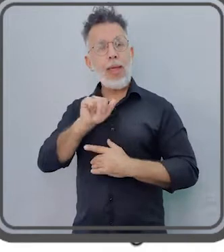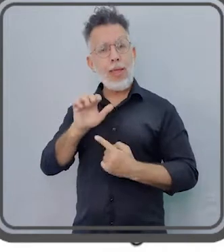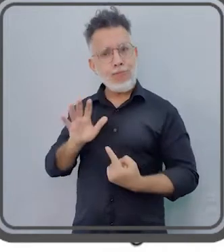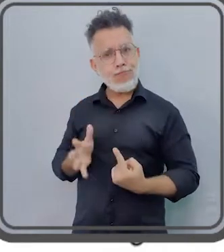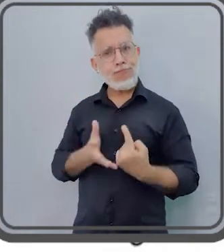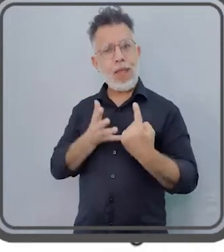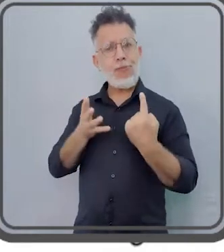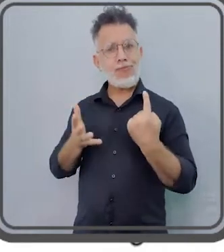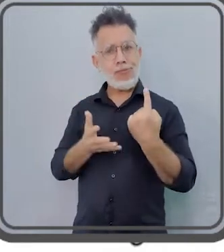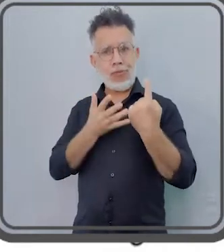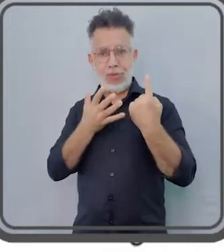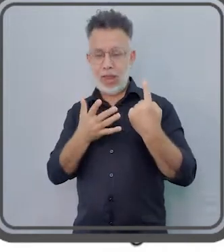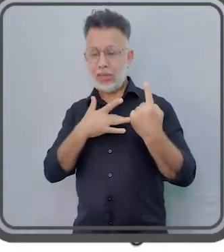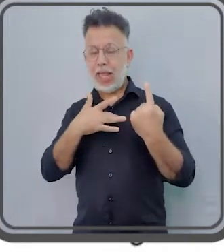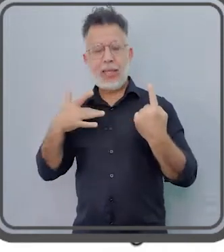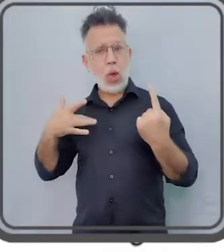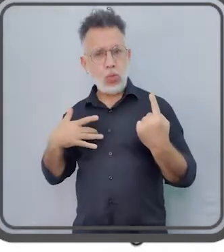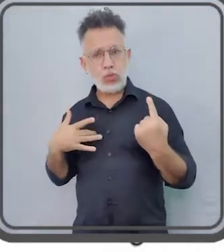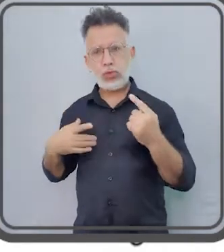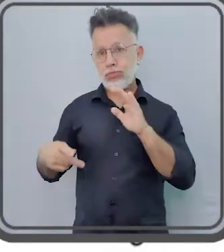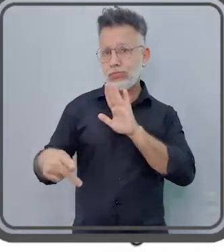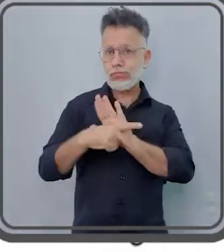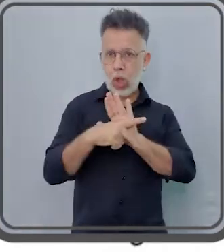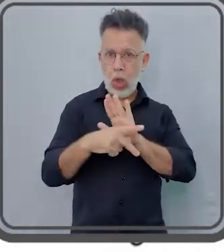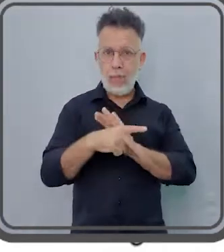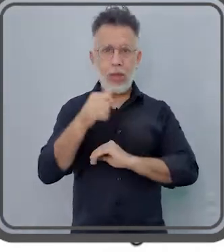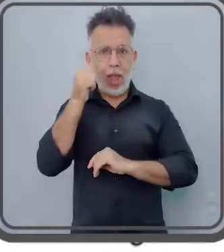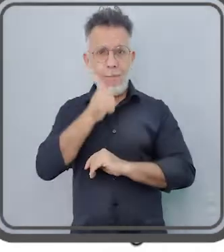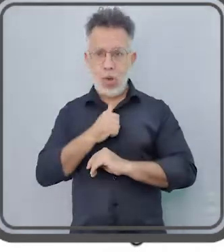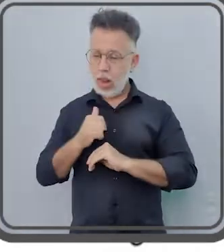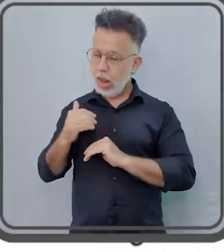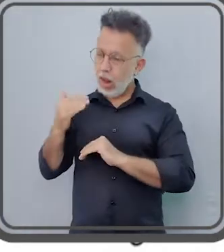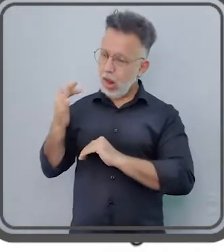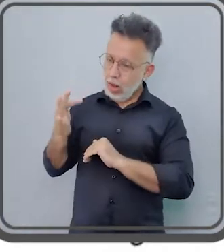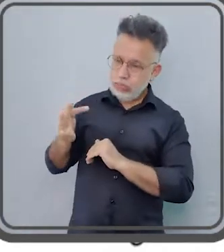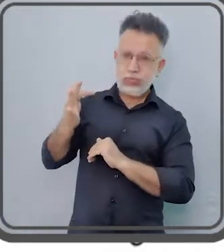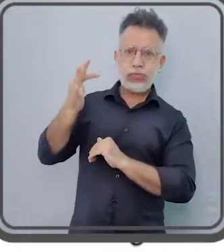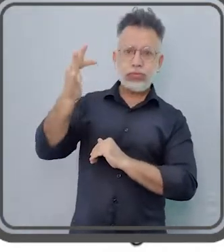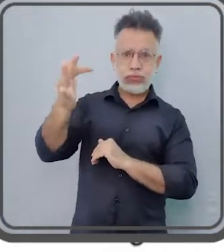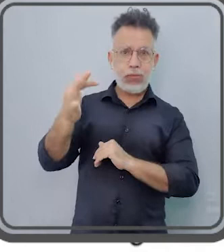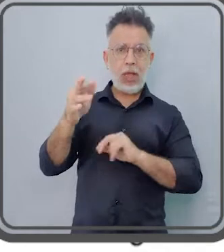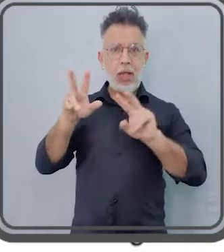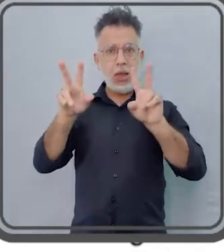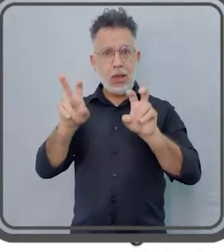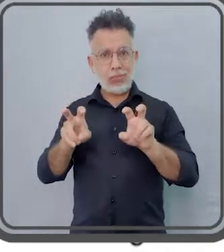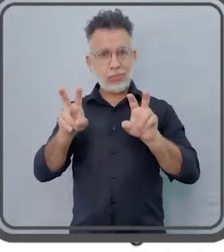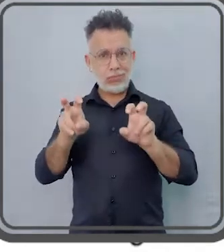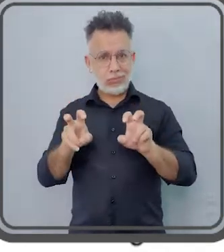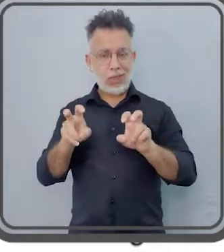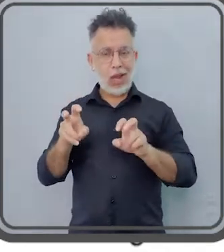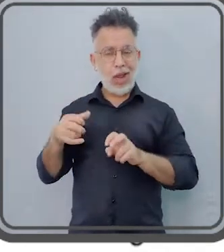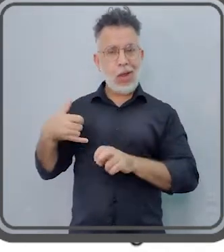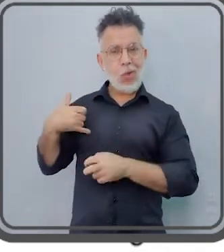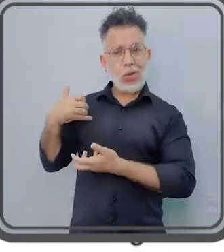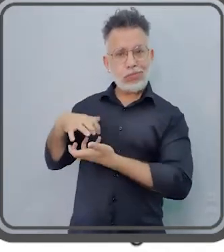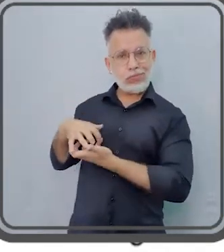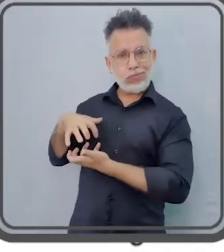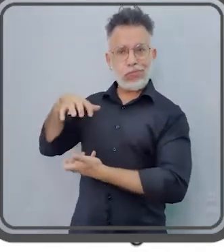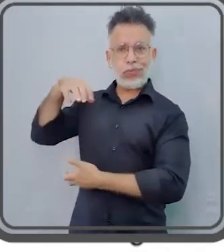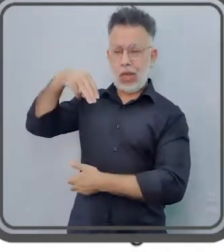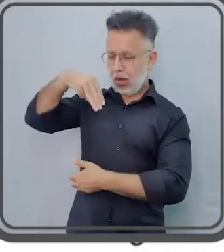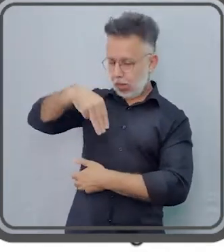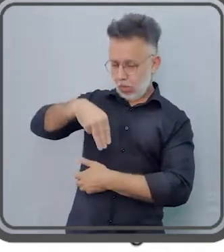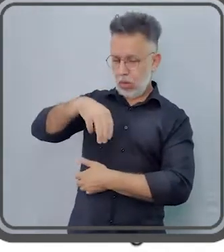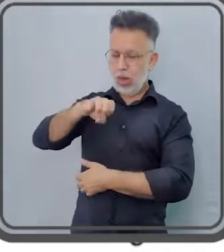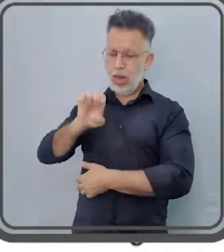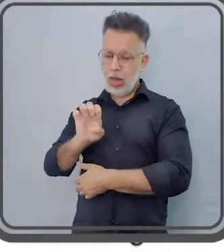vai refletir muitas vezes na saúde da menopausa, né, na relação dessa mulher com a menopausa. Então, no final do dia, a gente está falando muito de construção